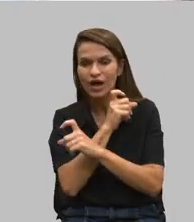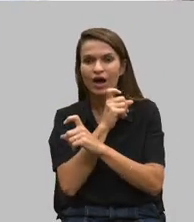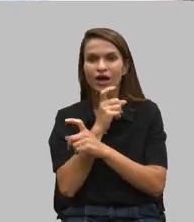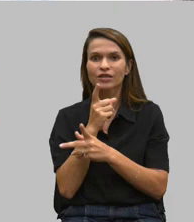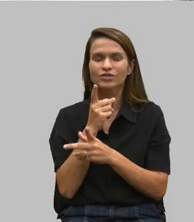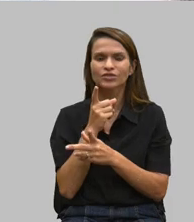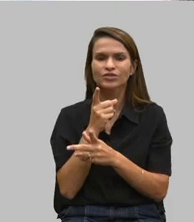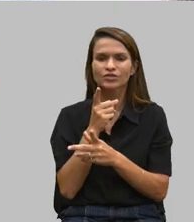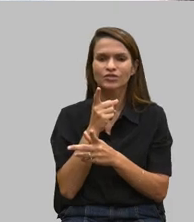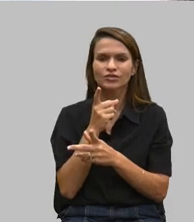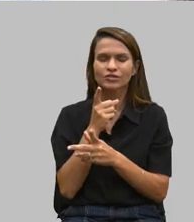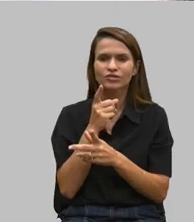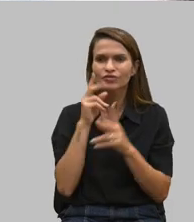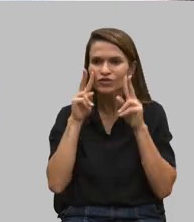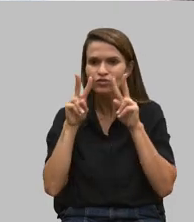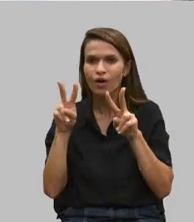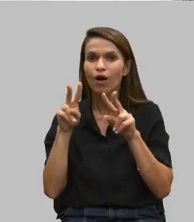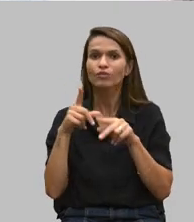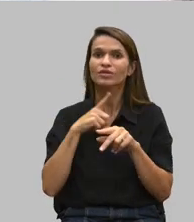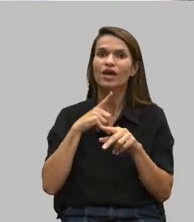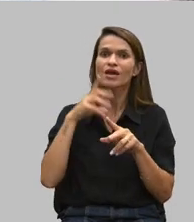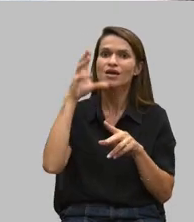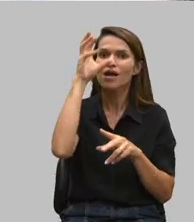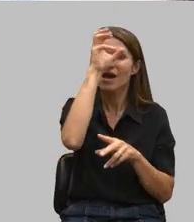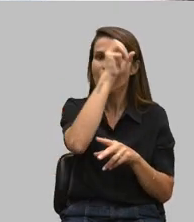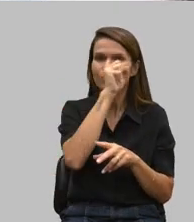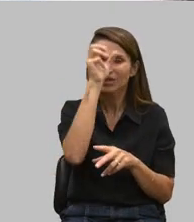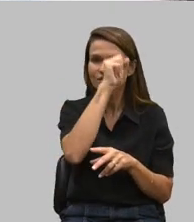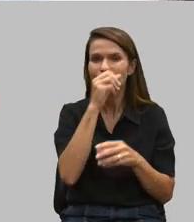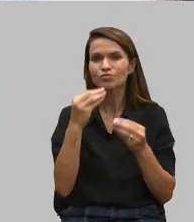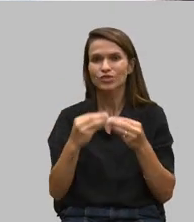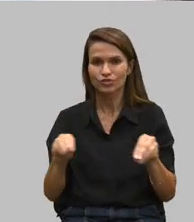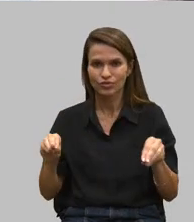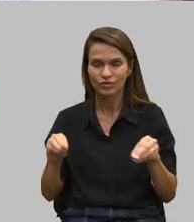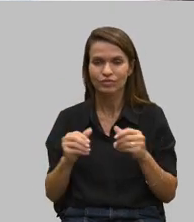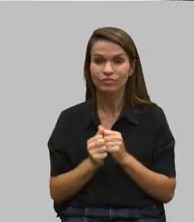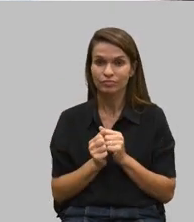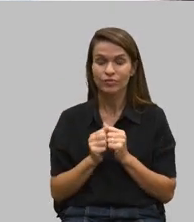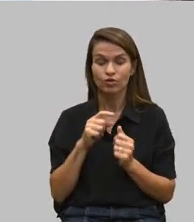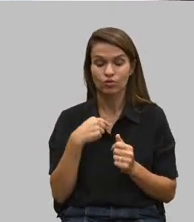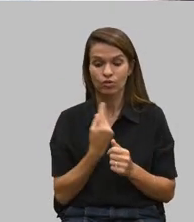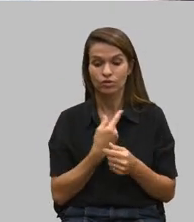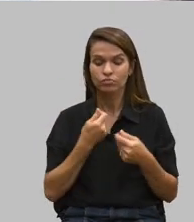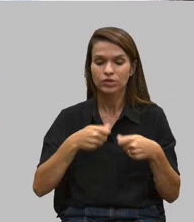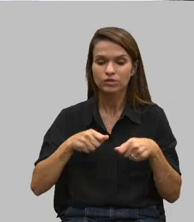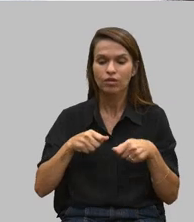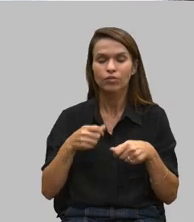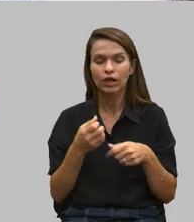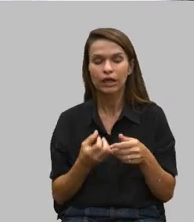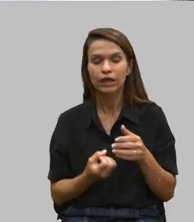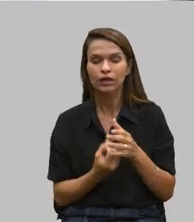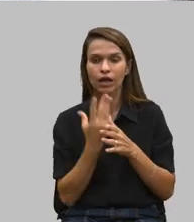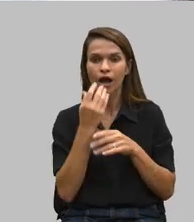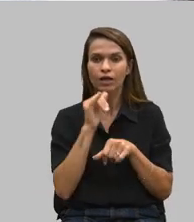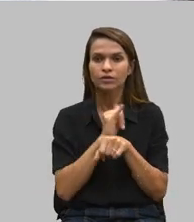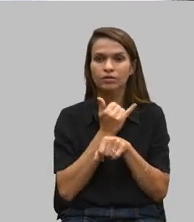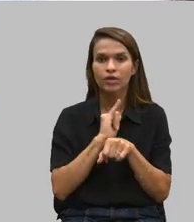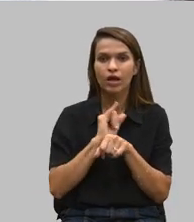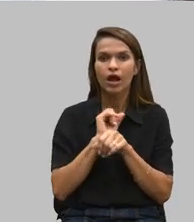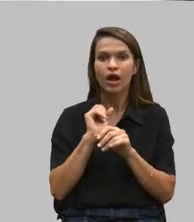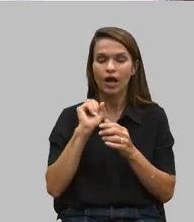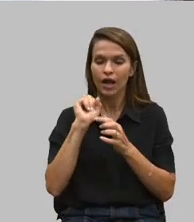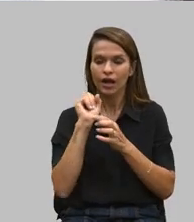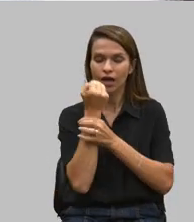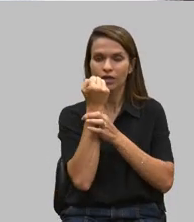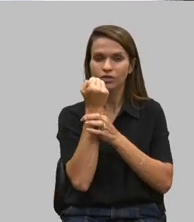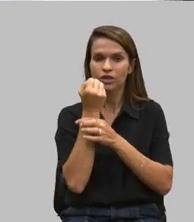afetada e nós precisamos que a partir deste momento elaborarmos estratégias para garantir essa aprendizagem do